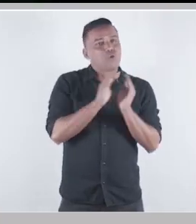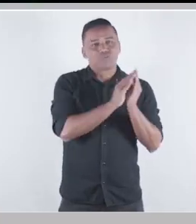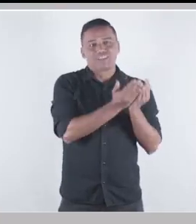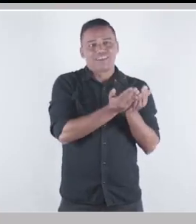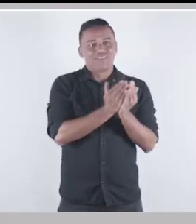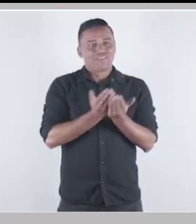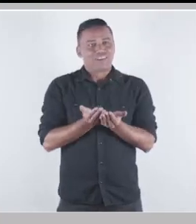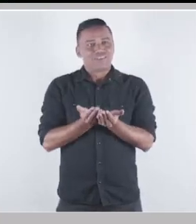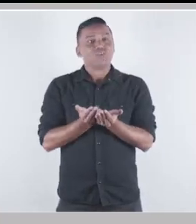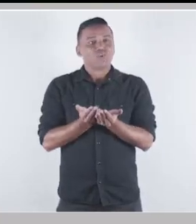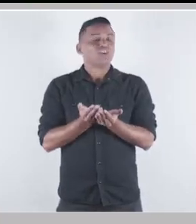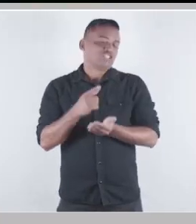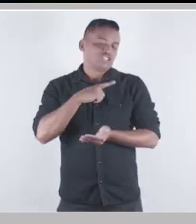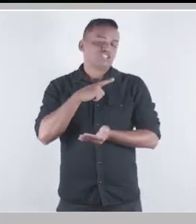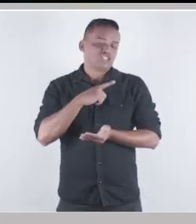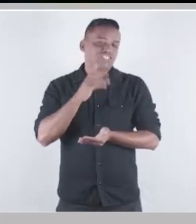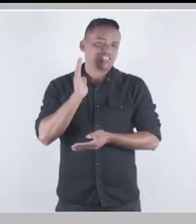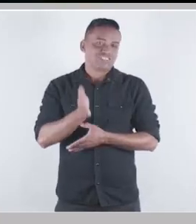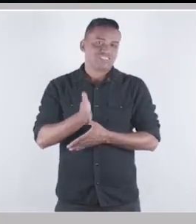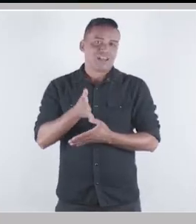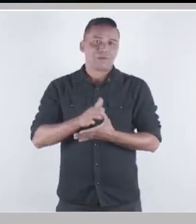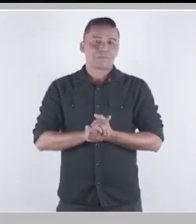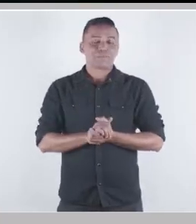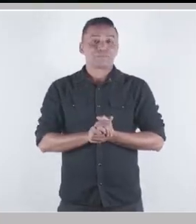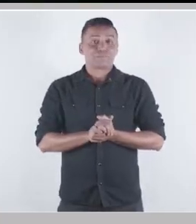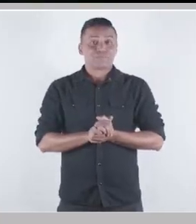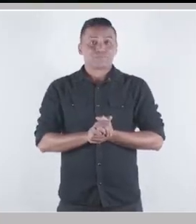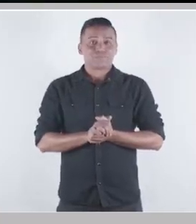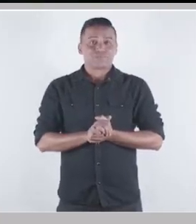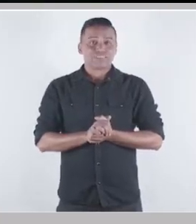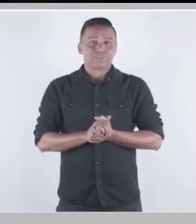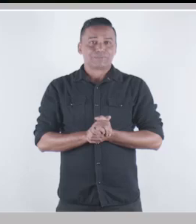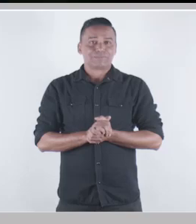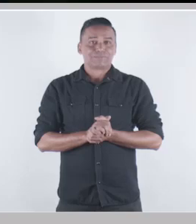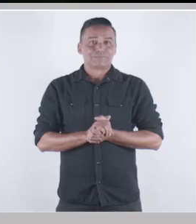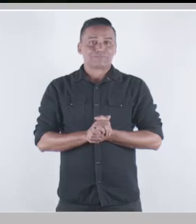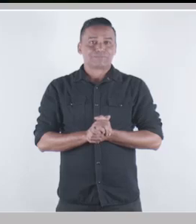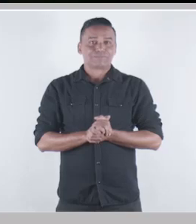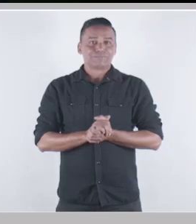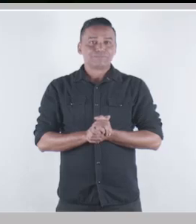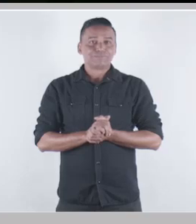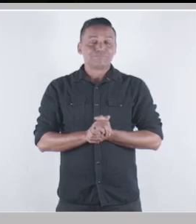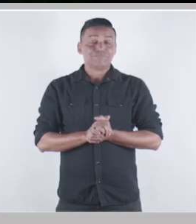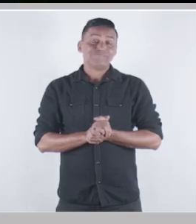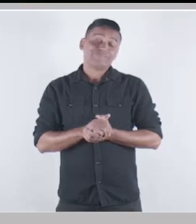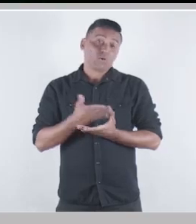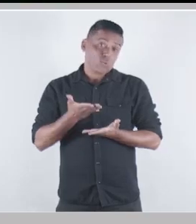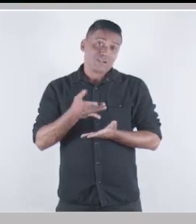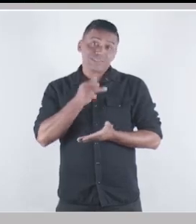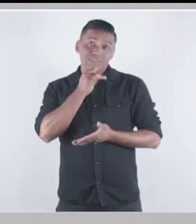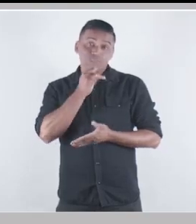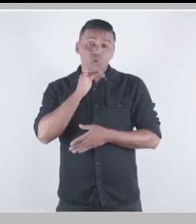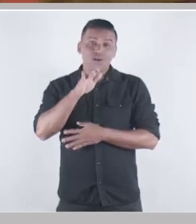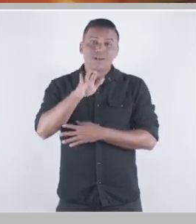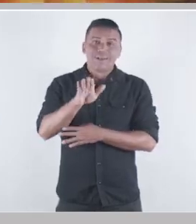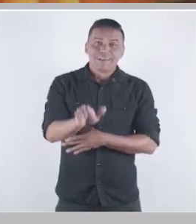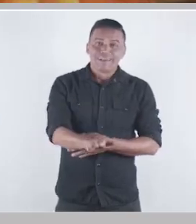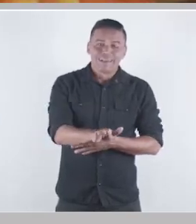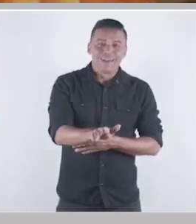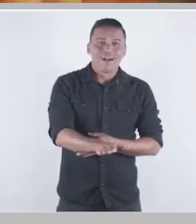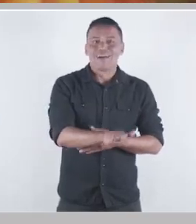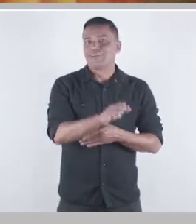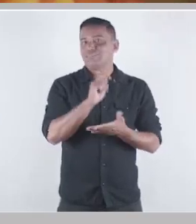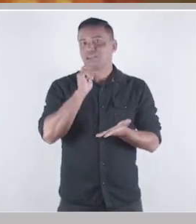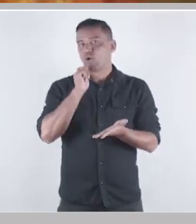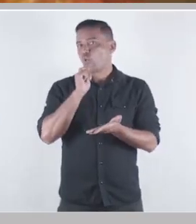que até então ele tinha, porque apesar de ter sido assim uma criança que